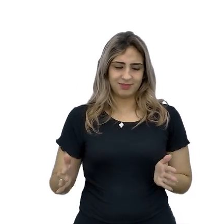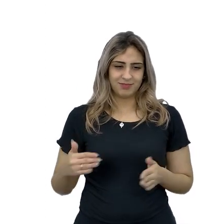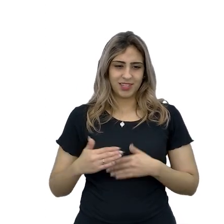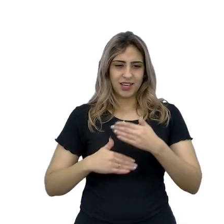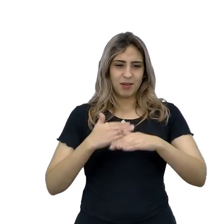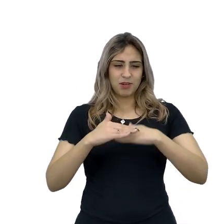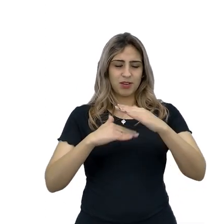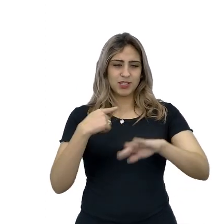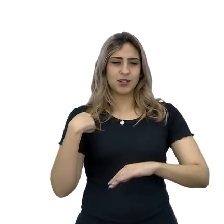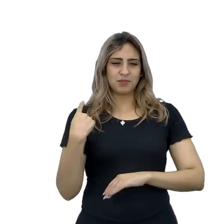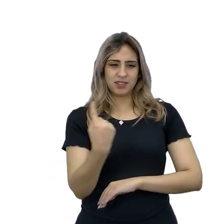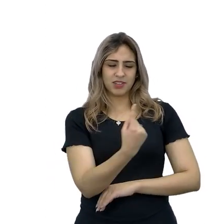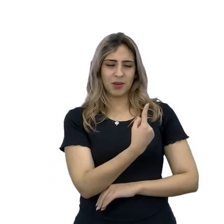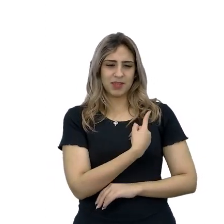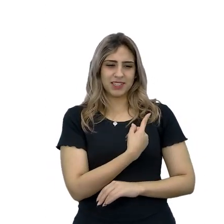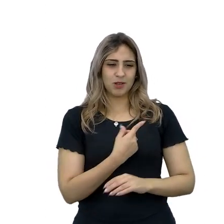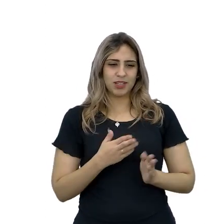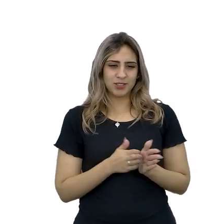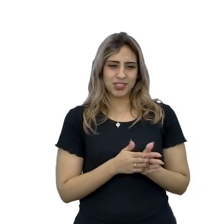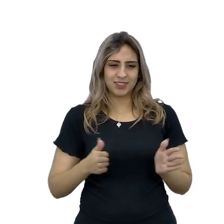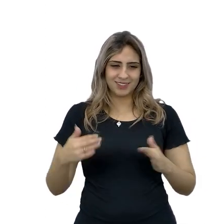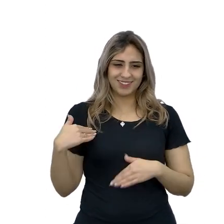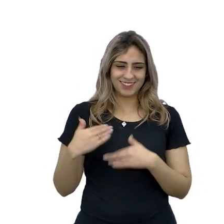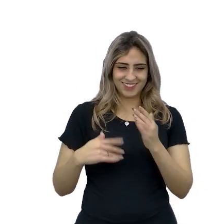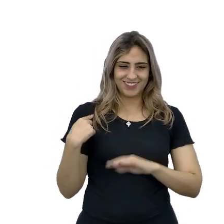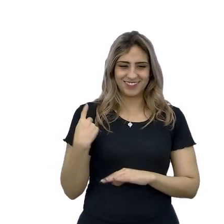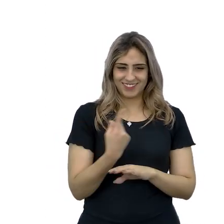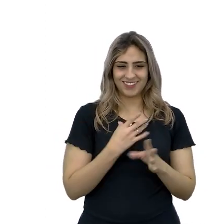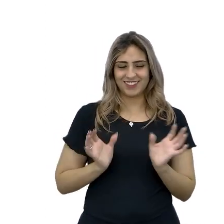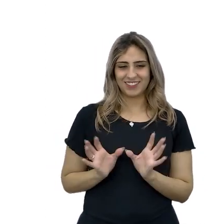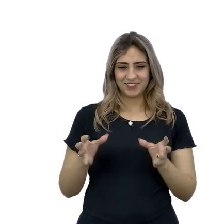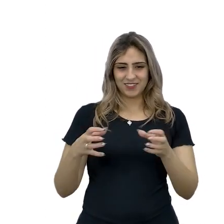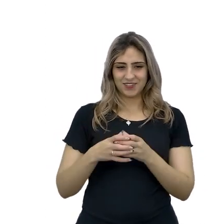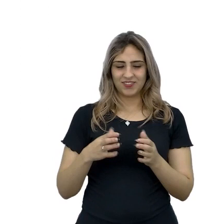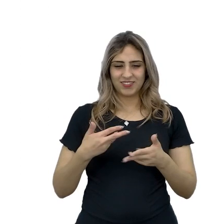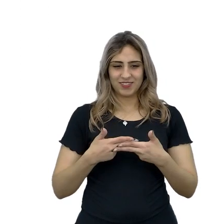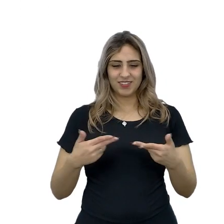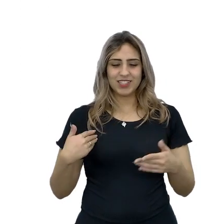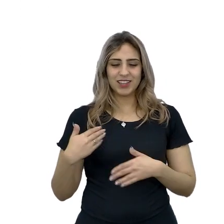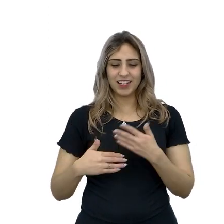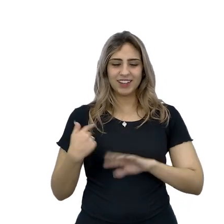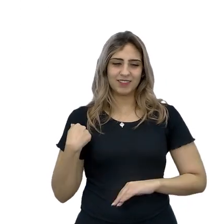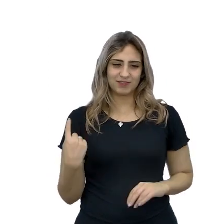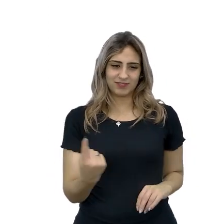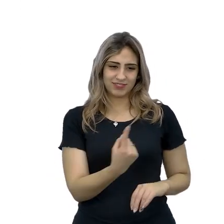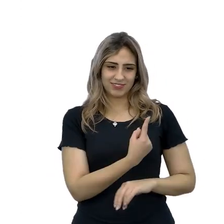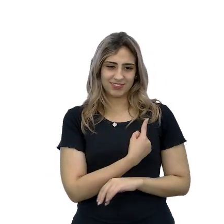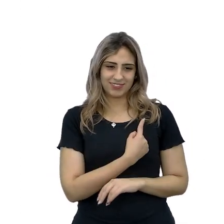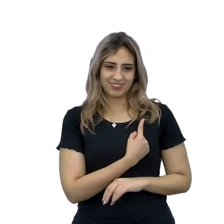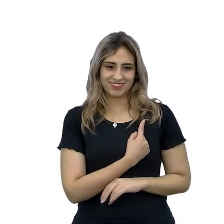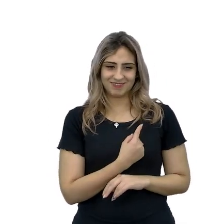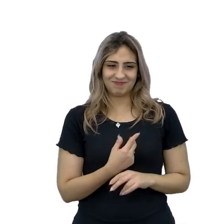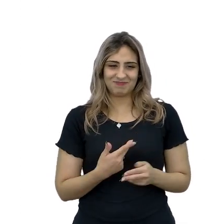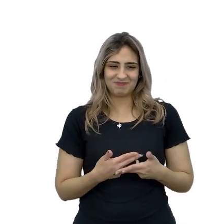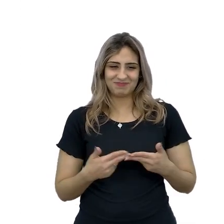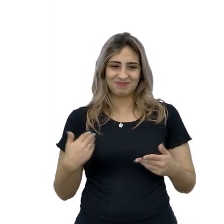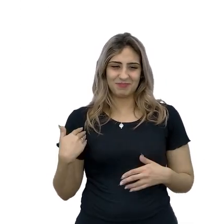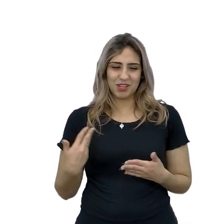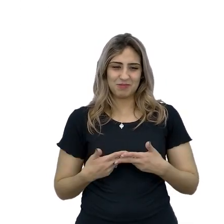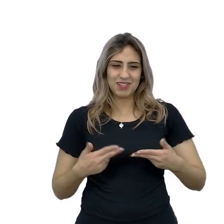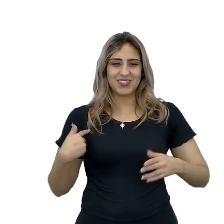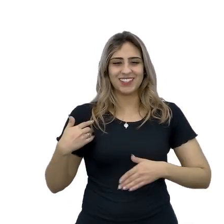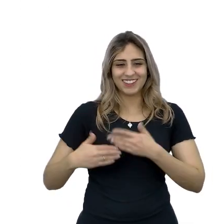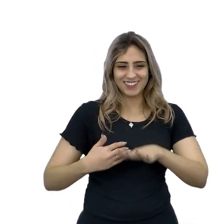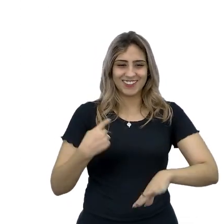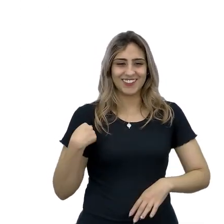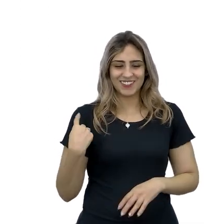a proficiência, diagnosticar o conhecimento da nossa turma, dos nossos estudantes. Então, para isso, onde eu vou procurar